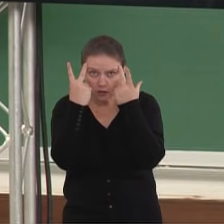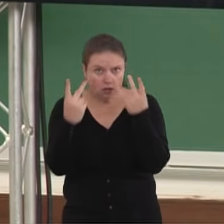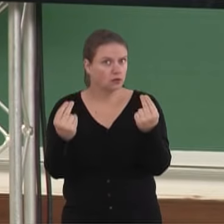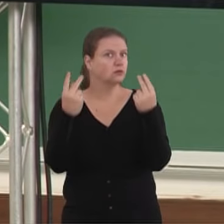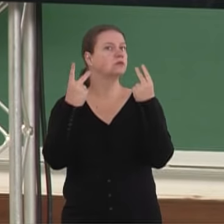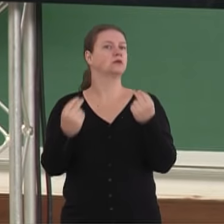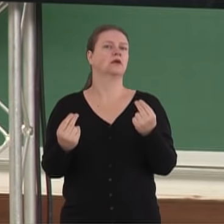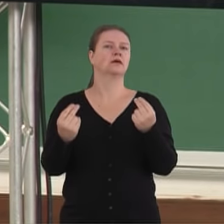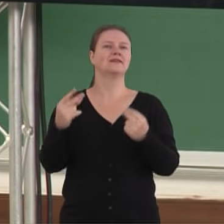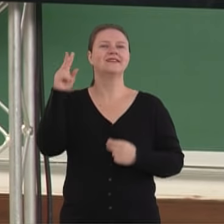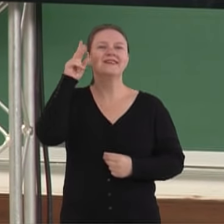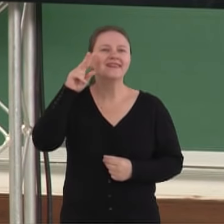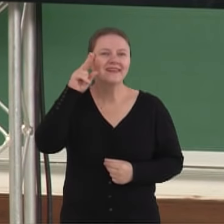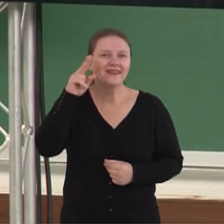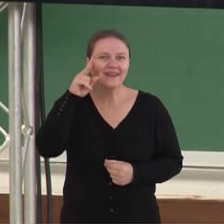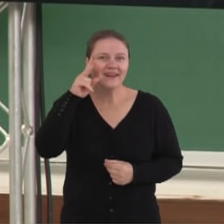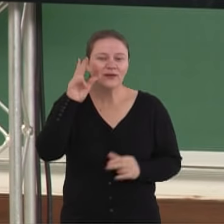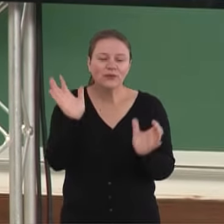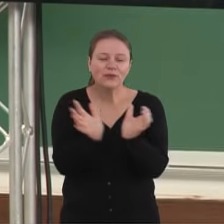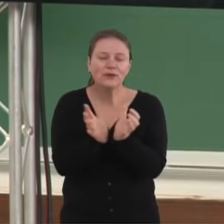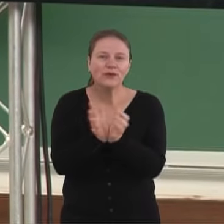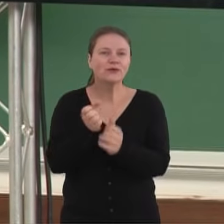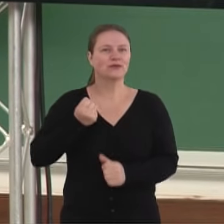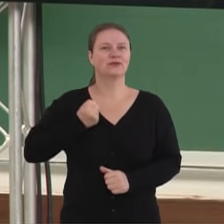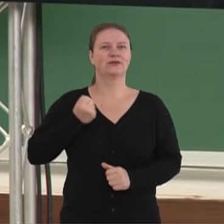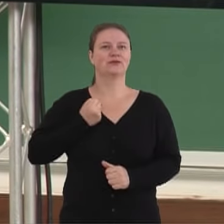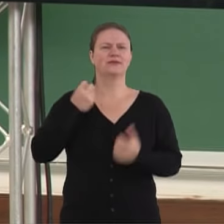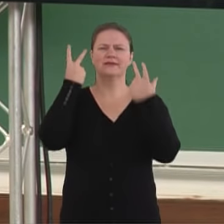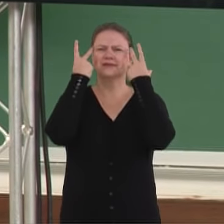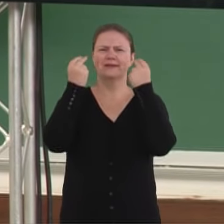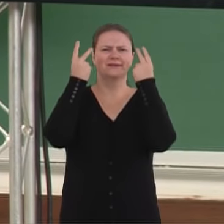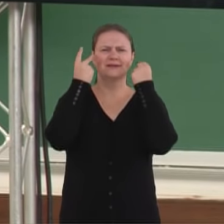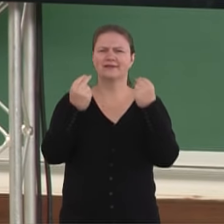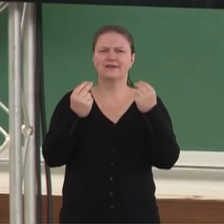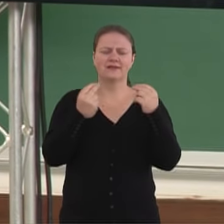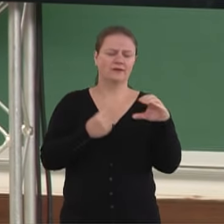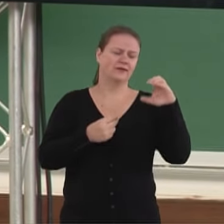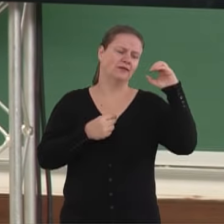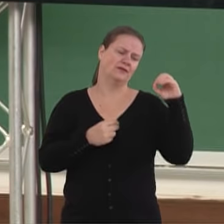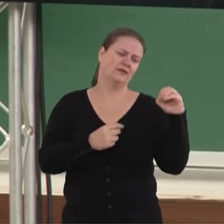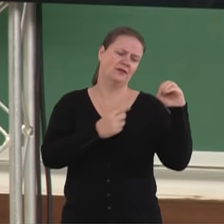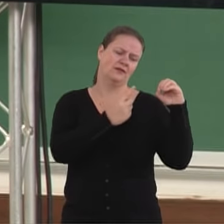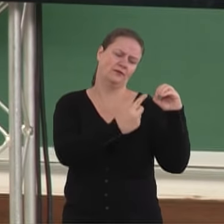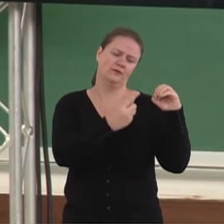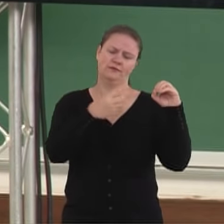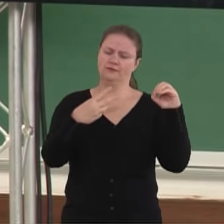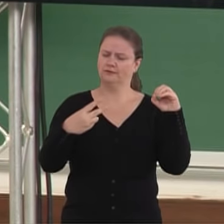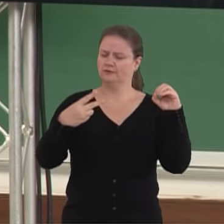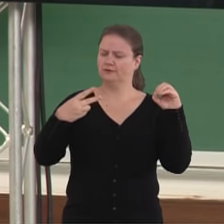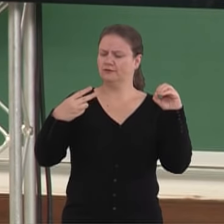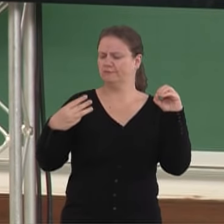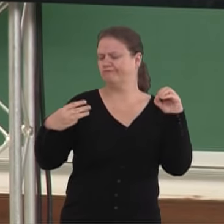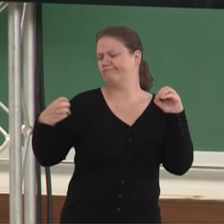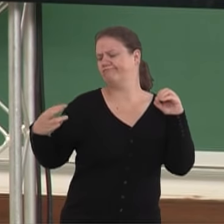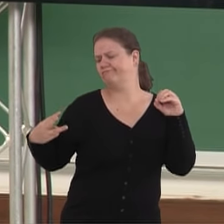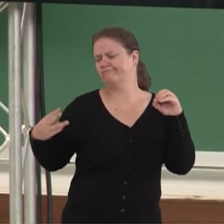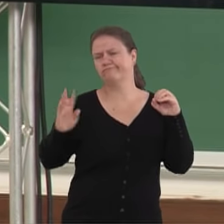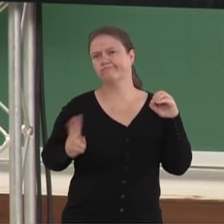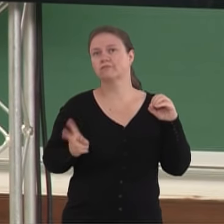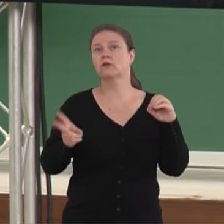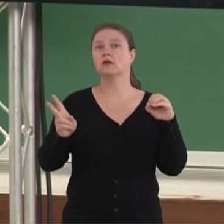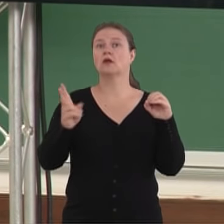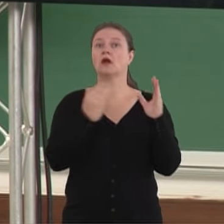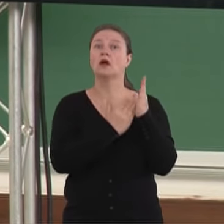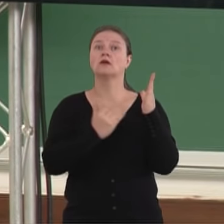Lembram quais são os números naturais? Aqueles que vieram da natureza. 0, 1, 2, todos acima